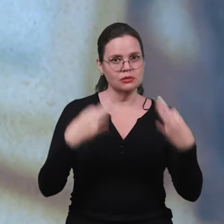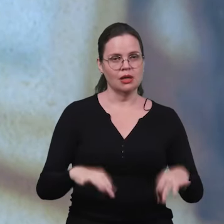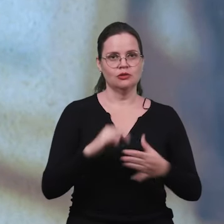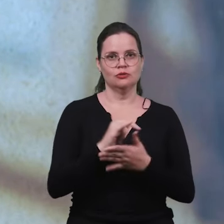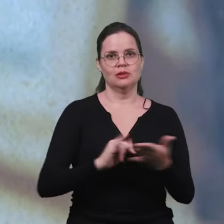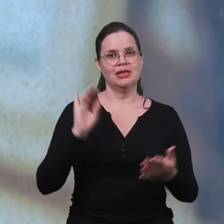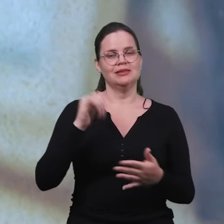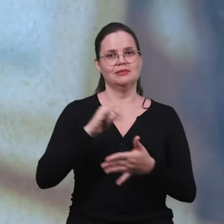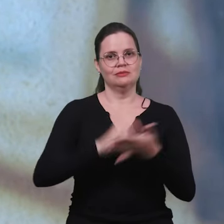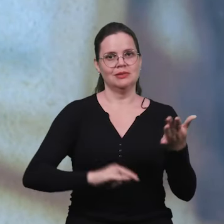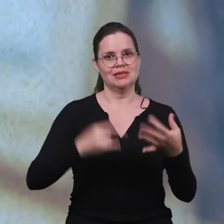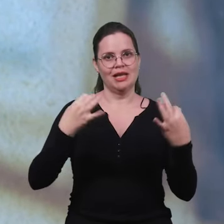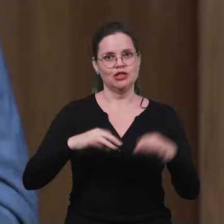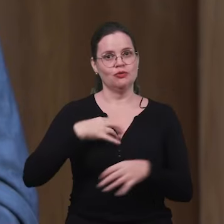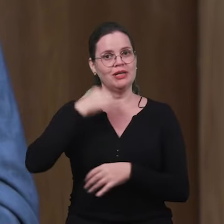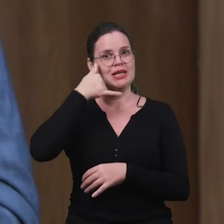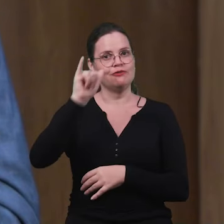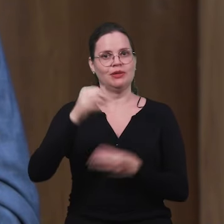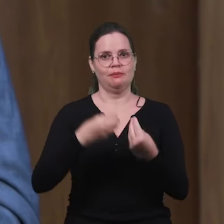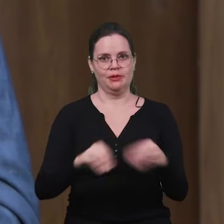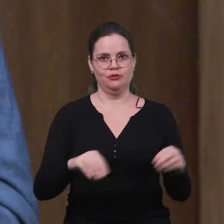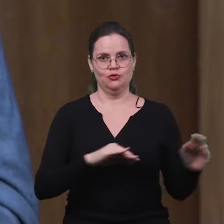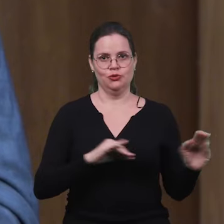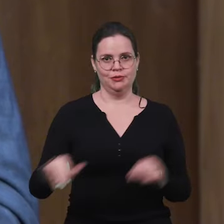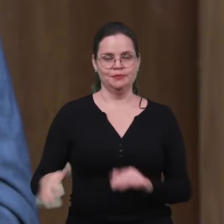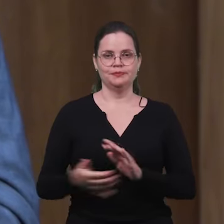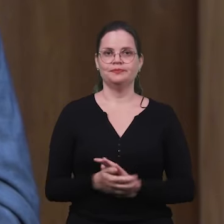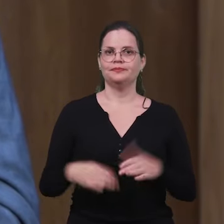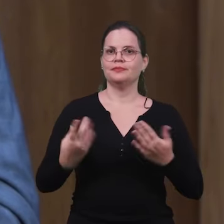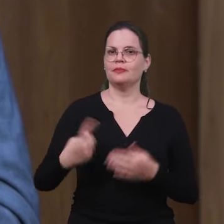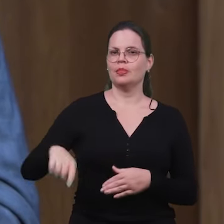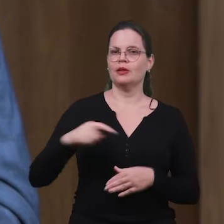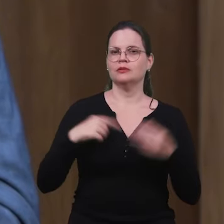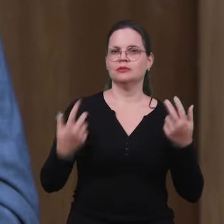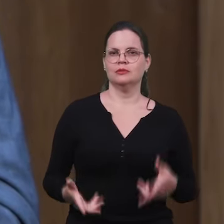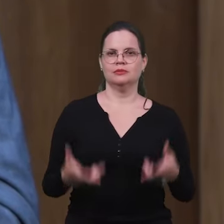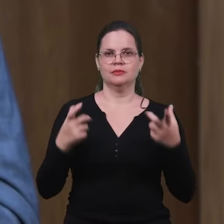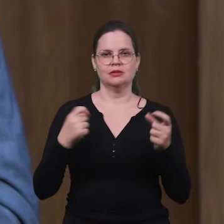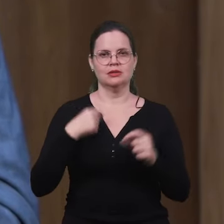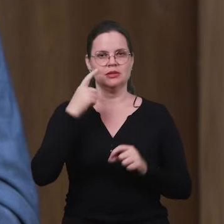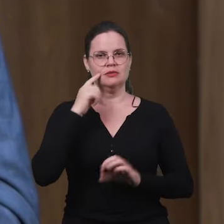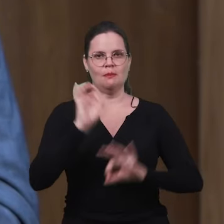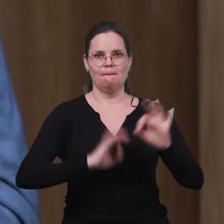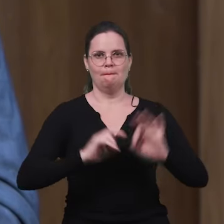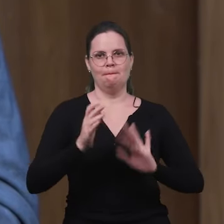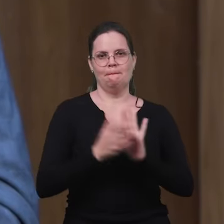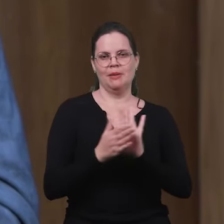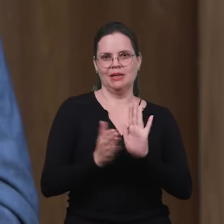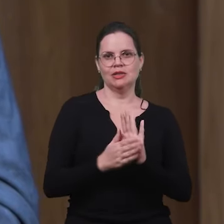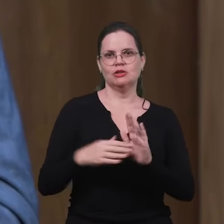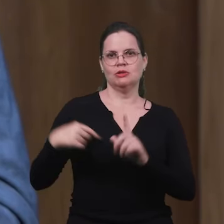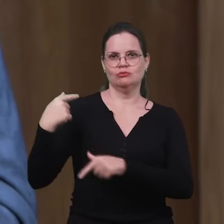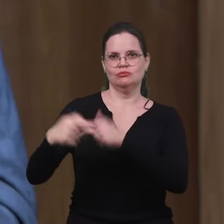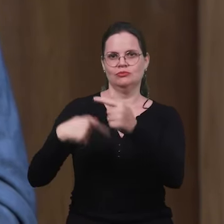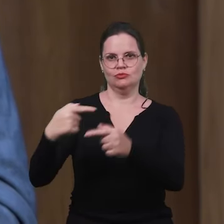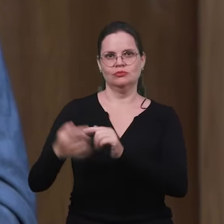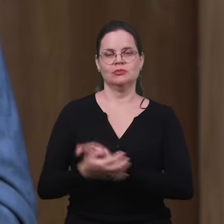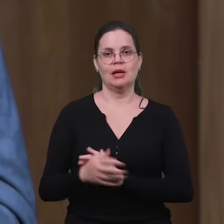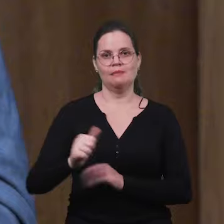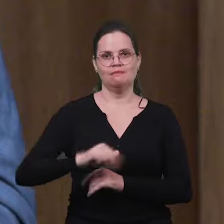não ter nenhum prejuízo depois. Diante desse cenário, então a gente verifica que o planejamento sucessório ganha